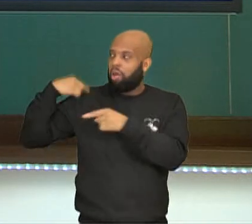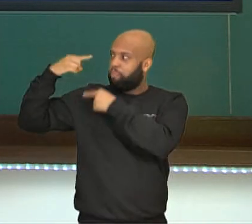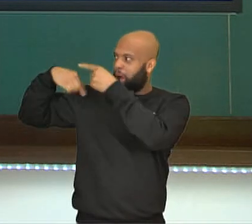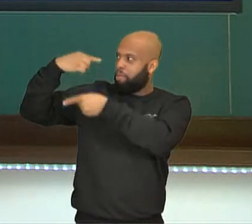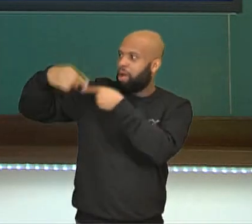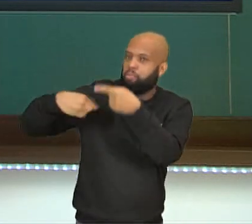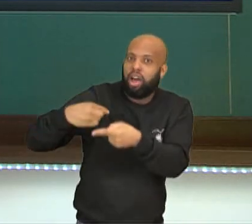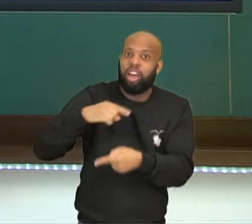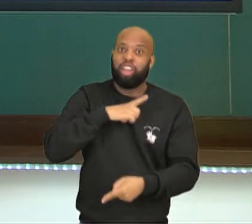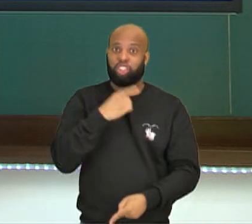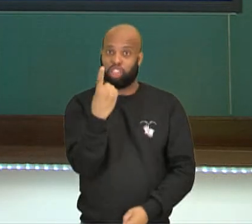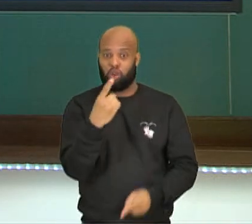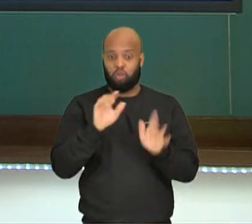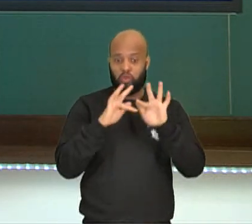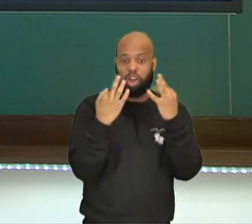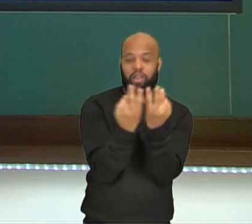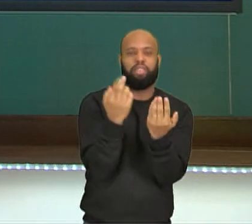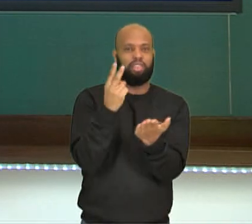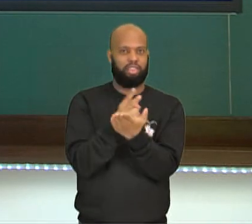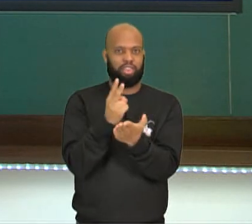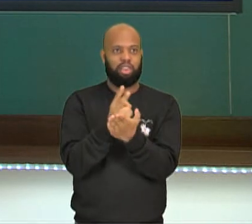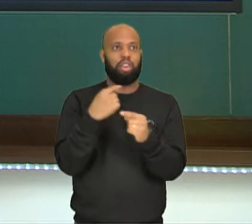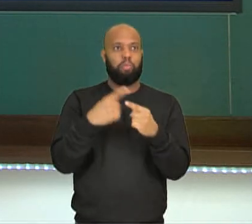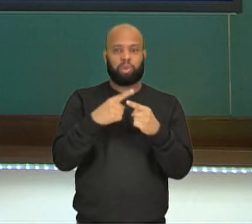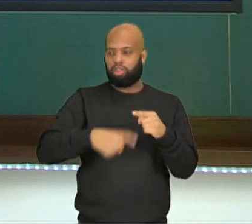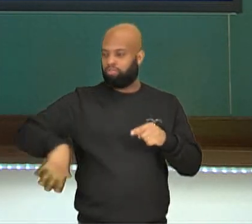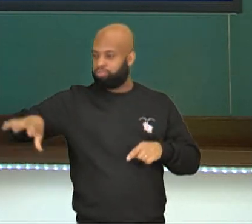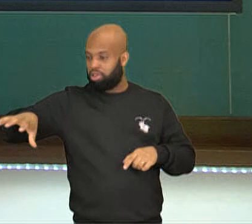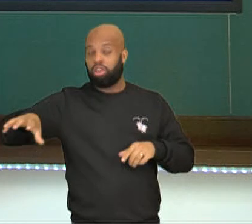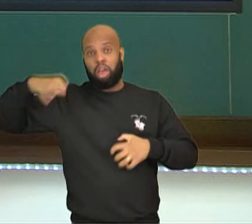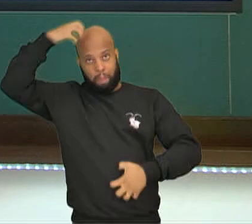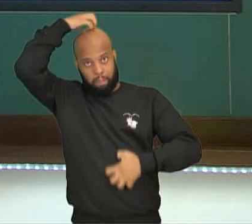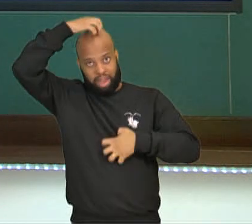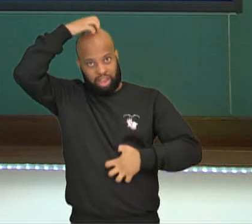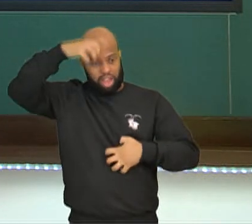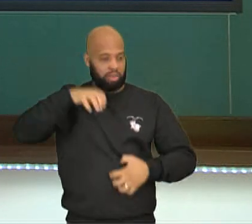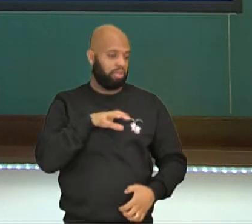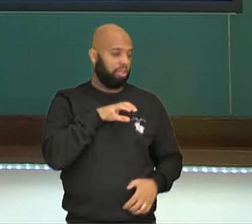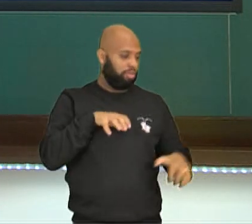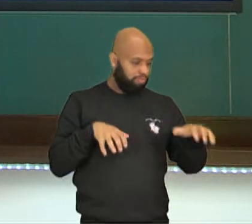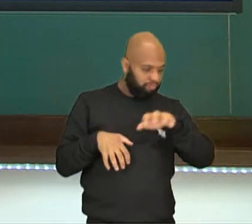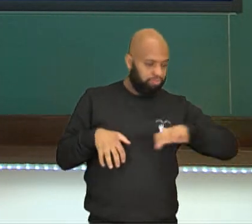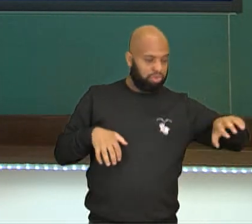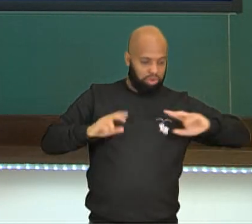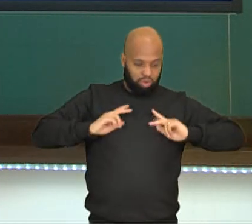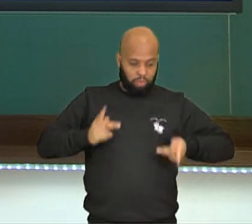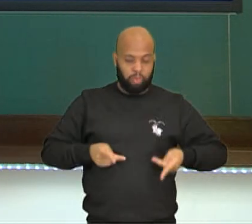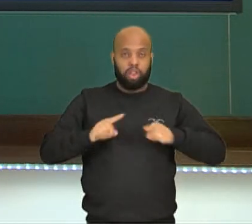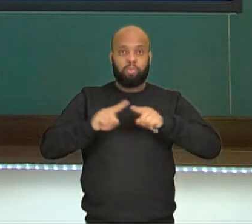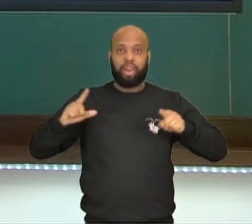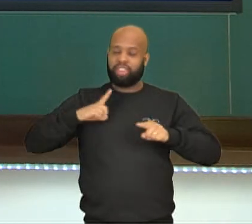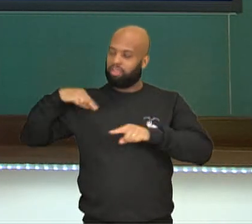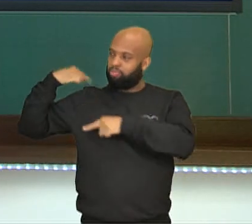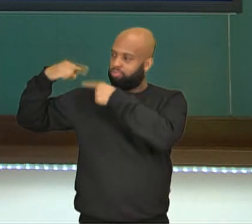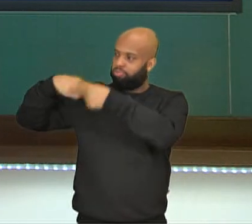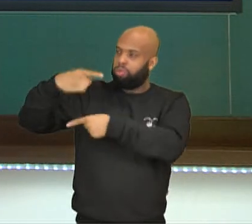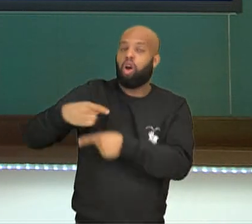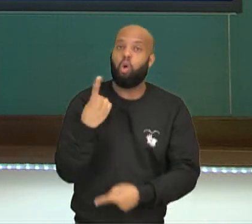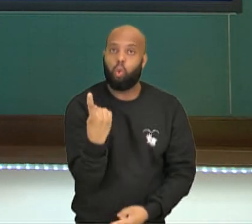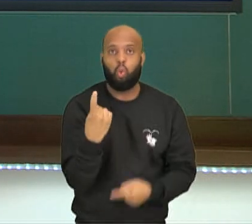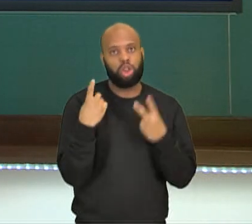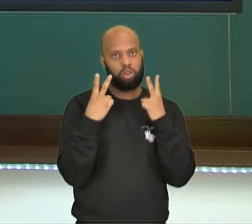seres humanos. Macacos estão aqui, seres humanos estão aqui. Viemos de um ancestral em comum. Sim, de acordo com essa teoria,